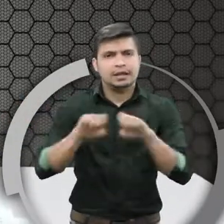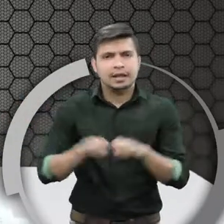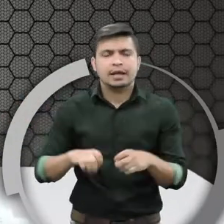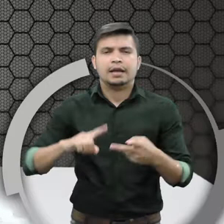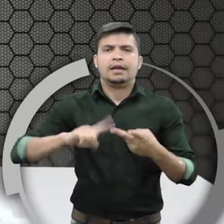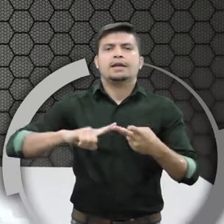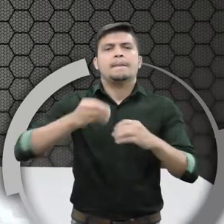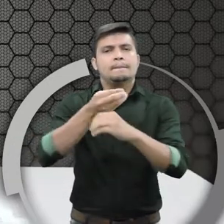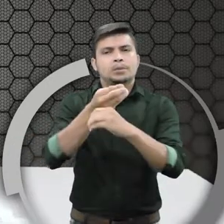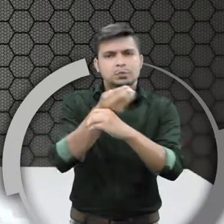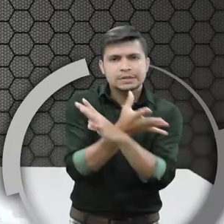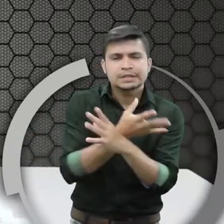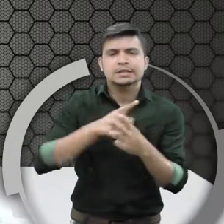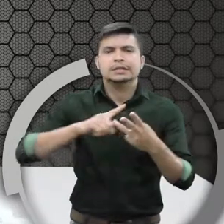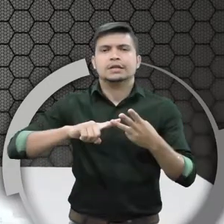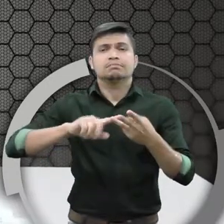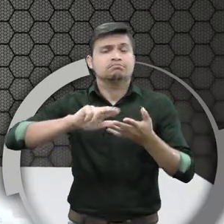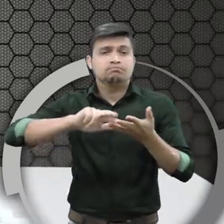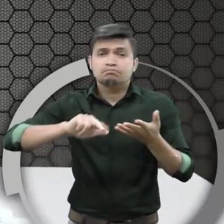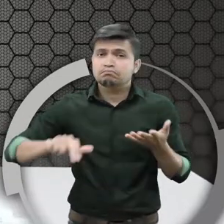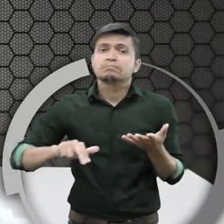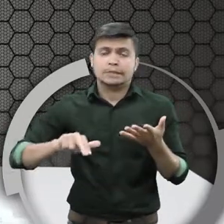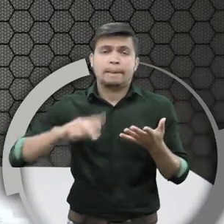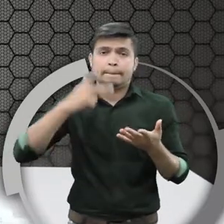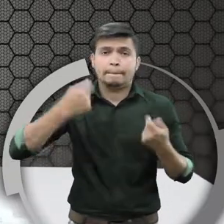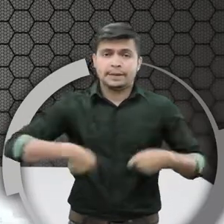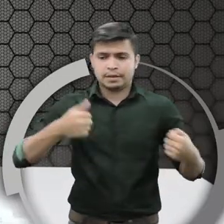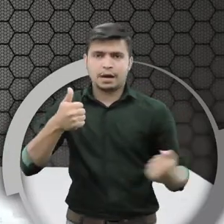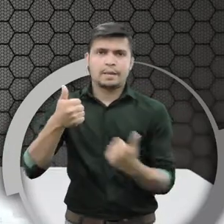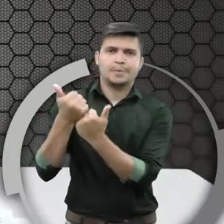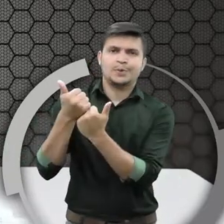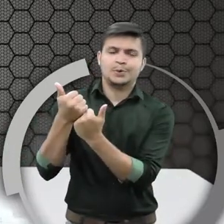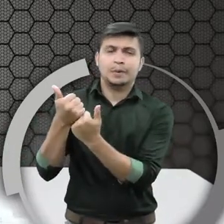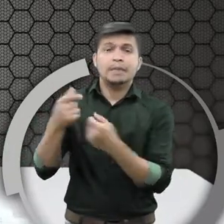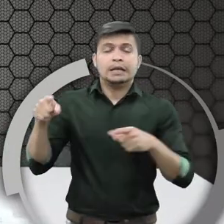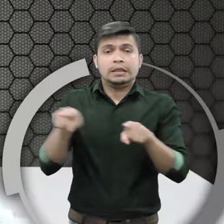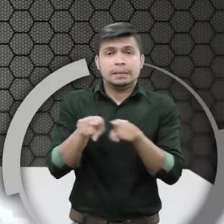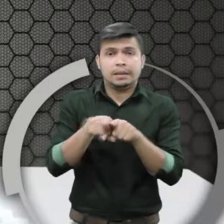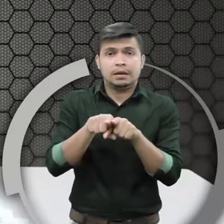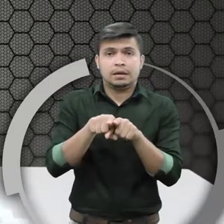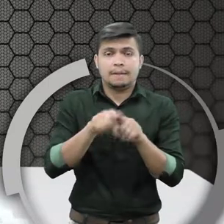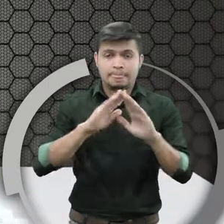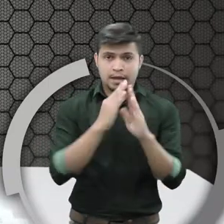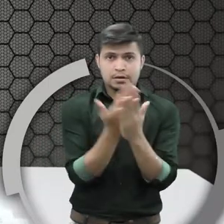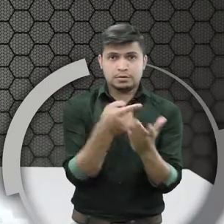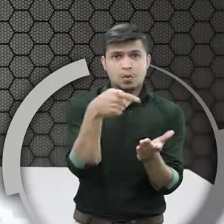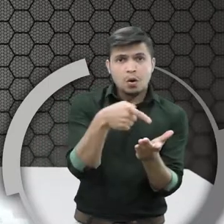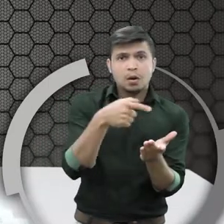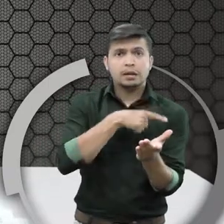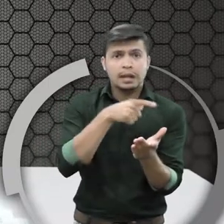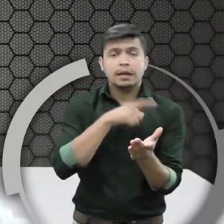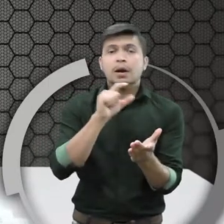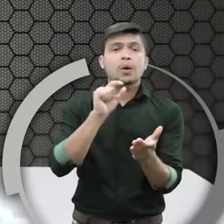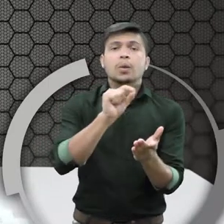venha multimídia para a escola, e isso é um patamar. É necessário que a política da escola realmente, através da